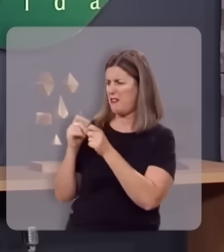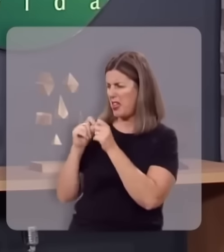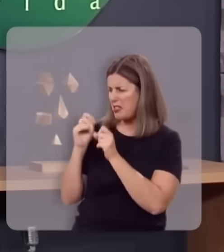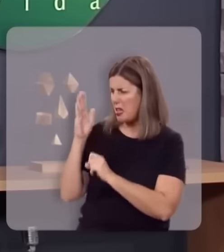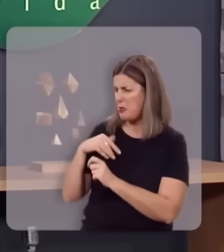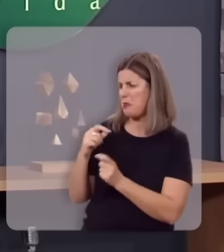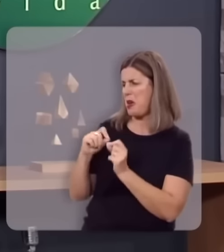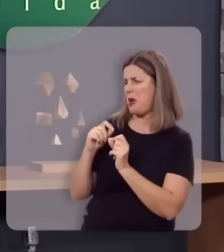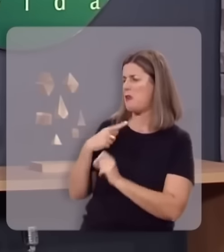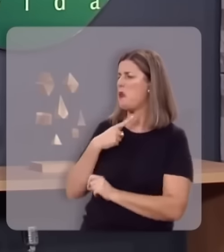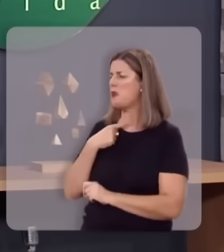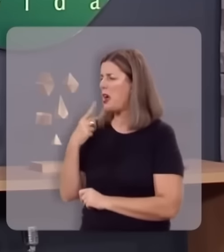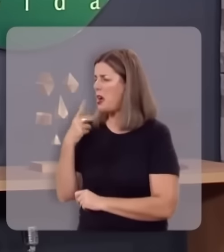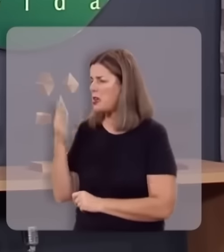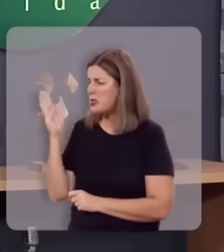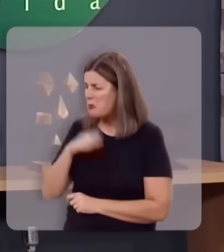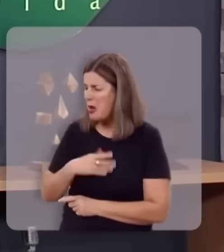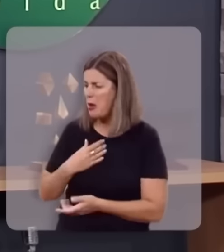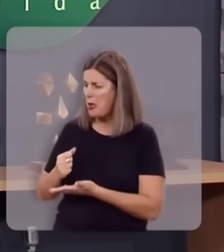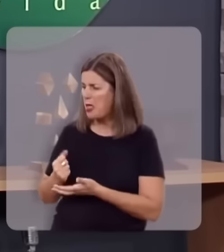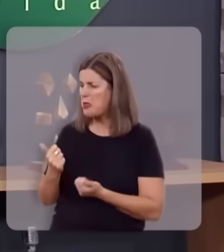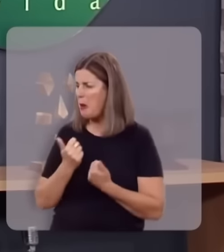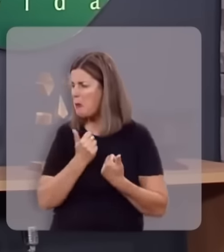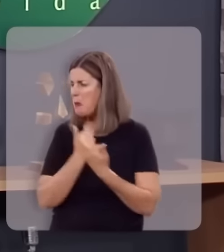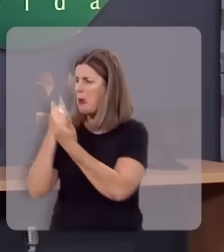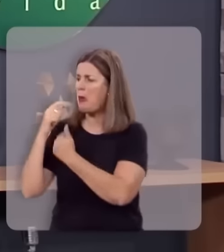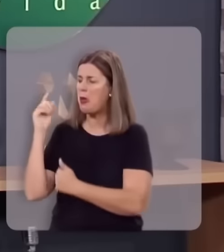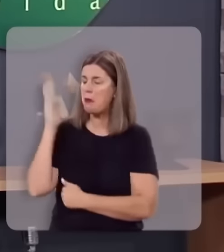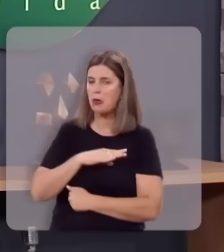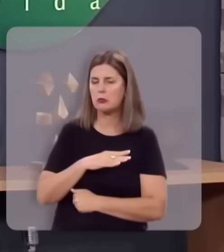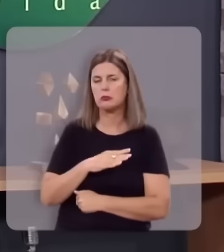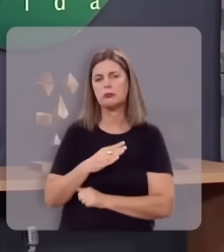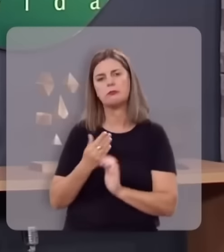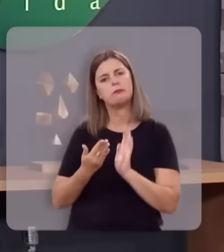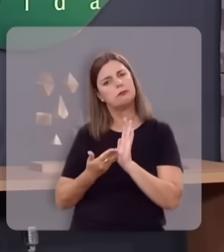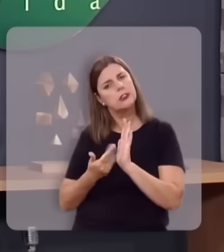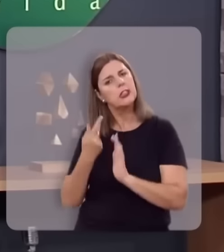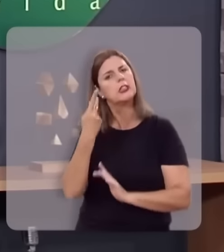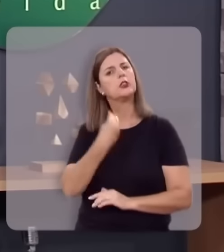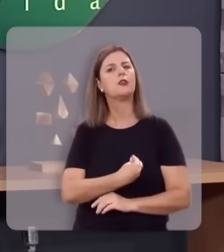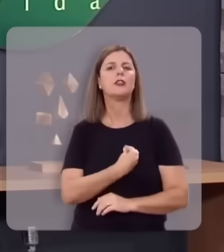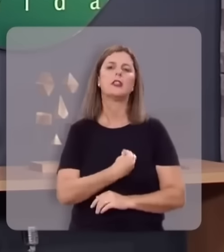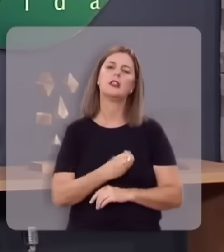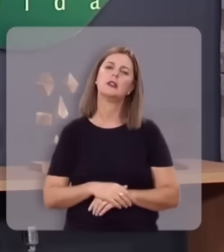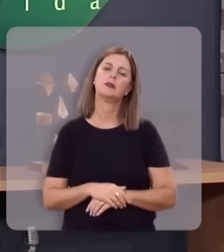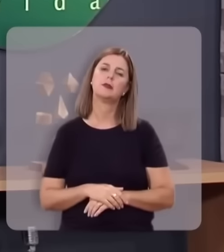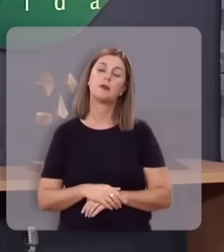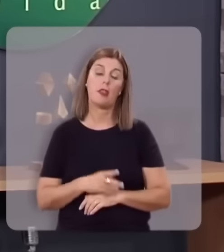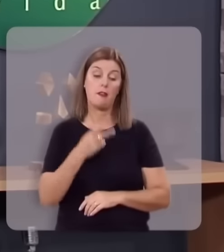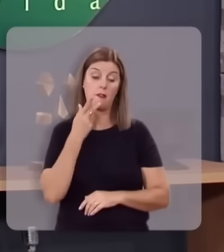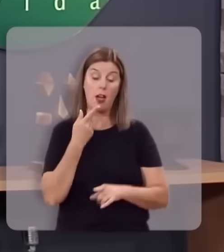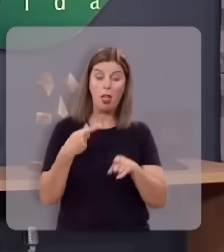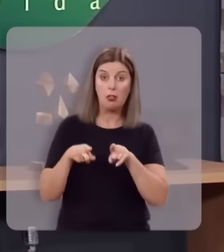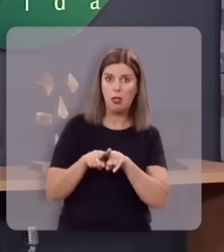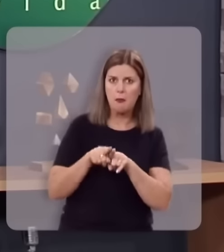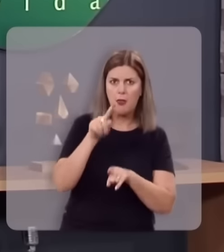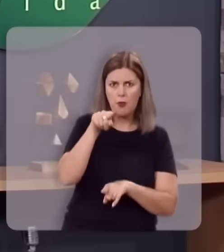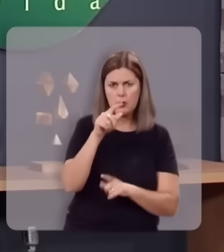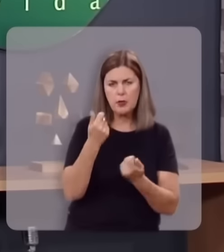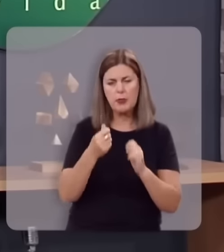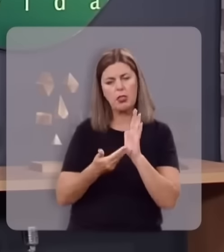praticando mal apoiando o mal tira isso da sua vida mas ele vai l e diz o seguinte